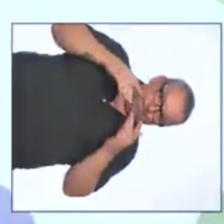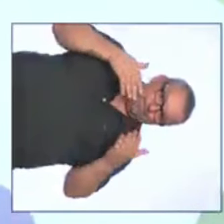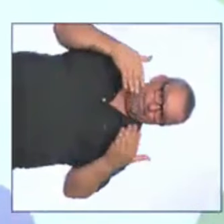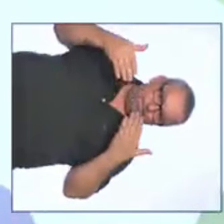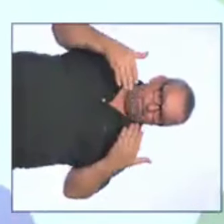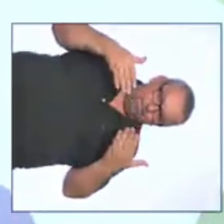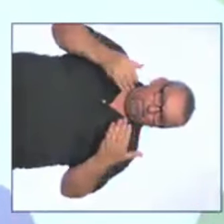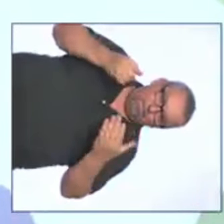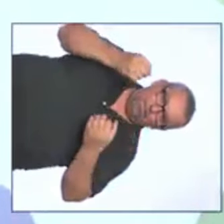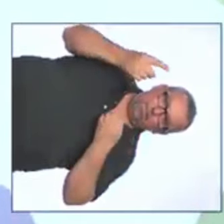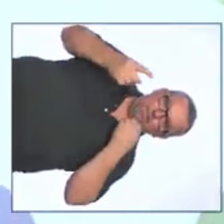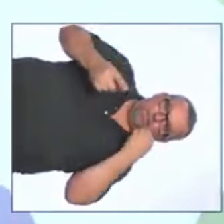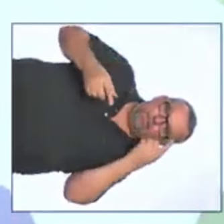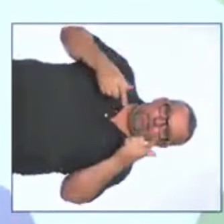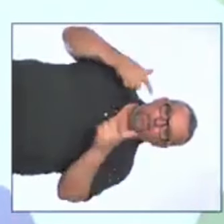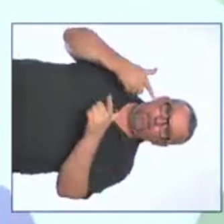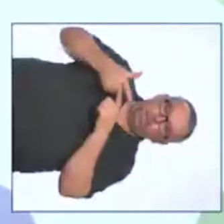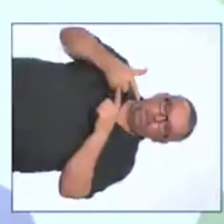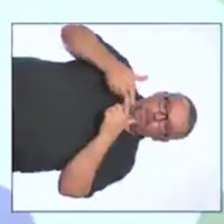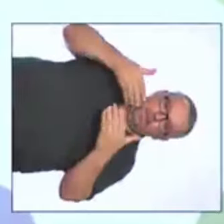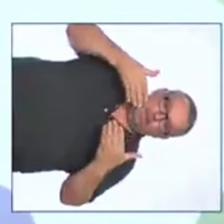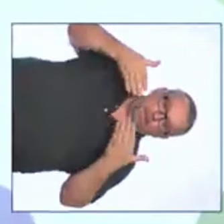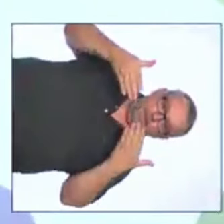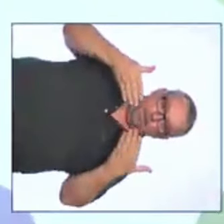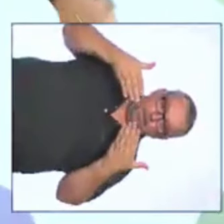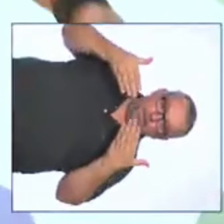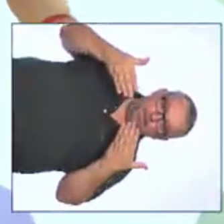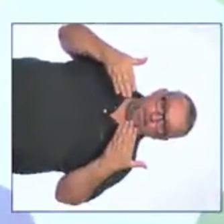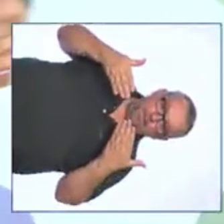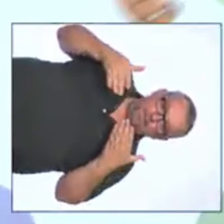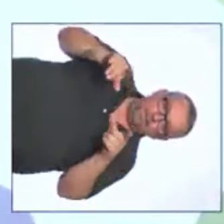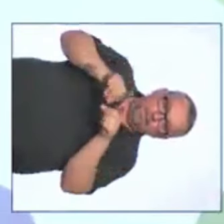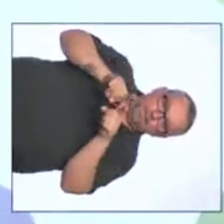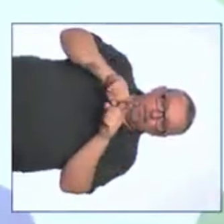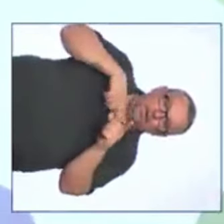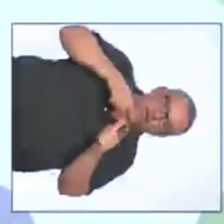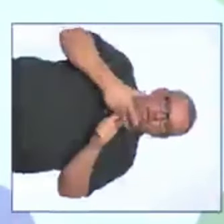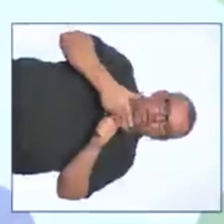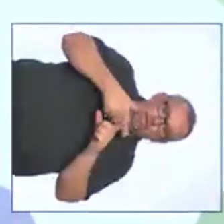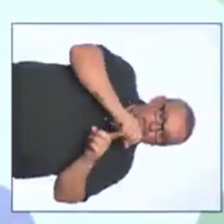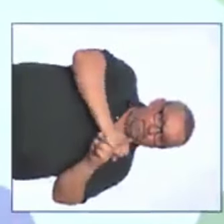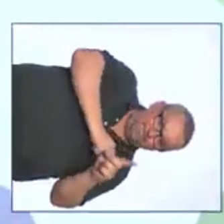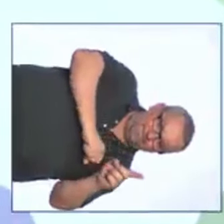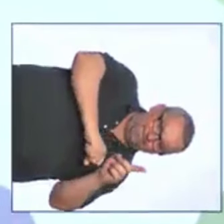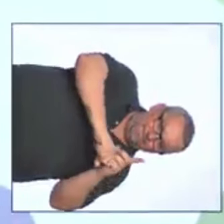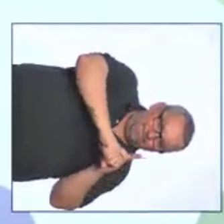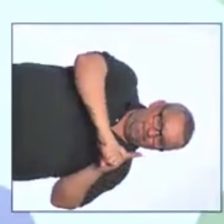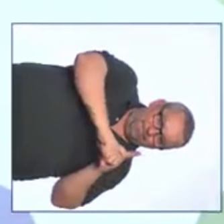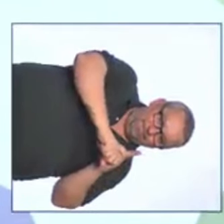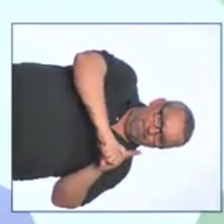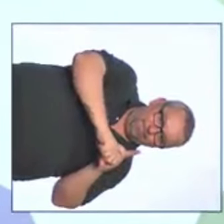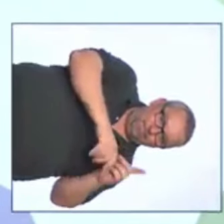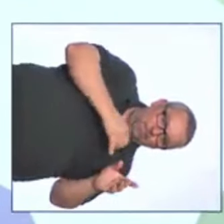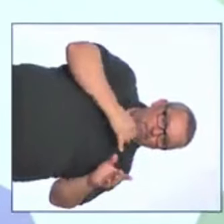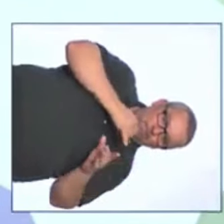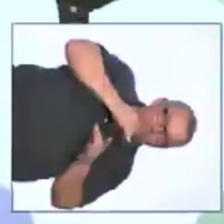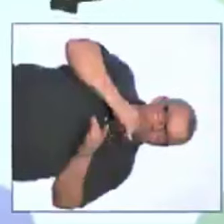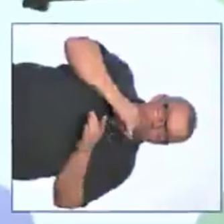acontece alguns problemas né psicológicos ou algumas questões psicológicas elas derivam da sociedade né por exemplo